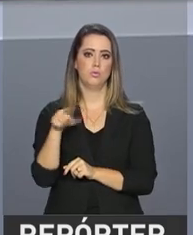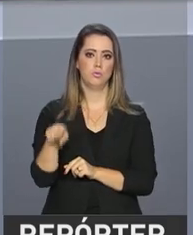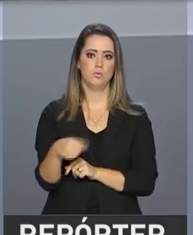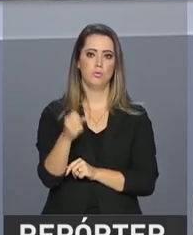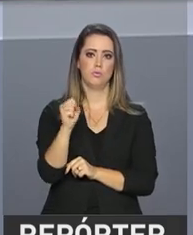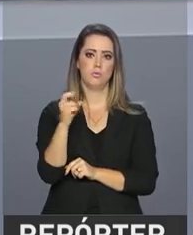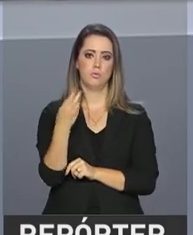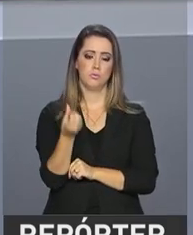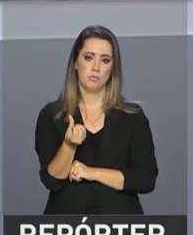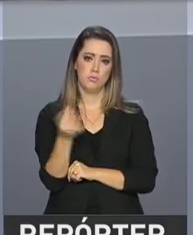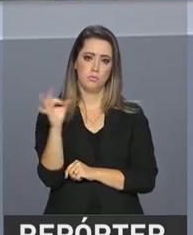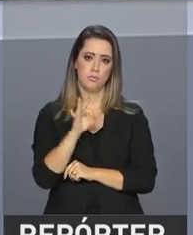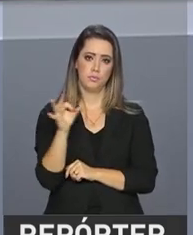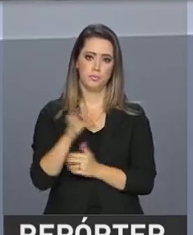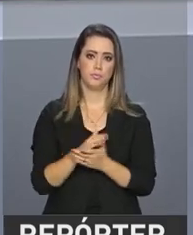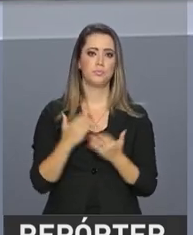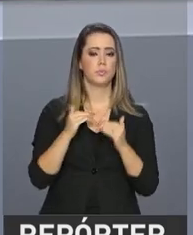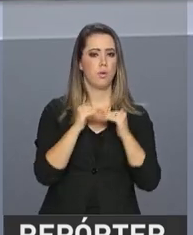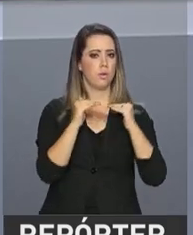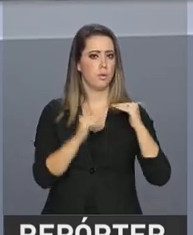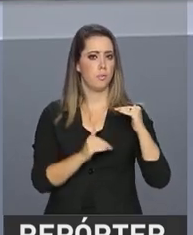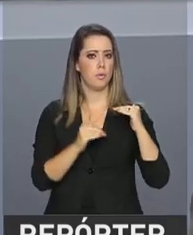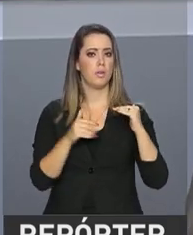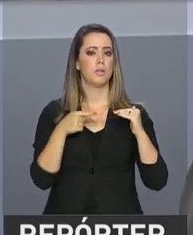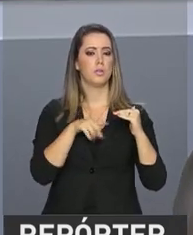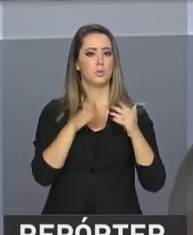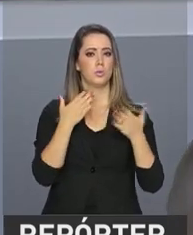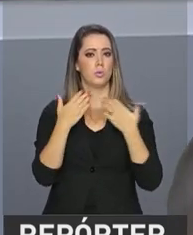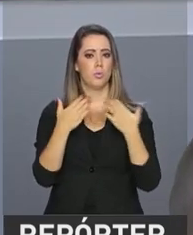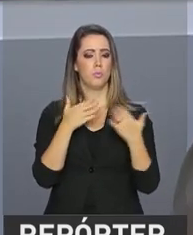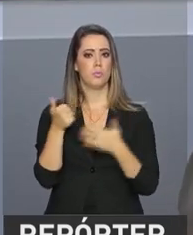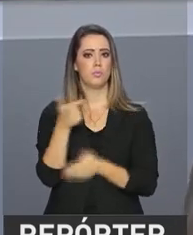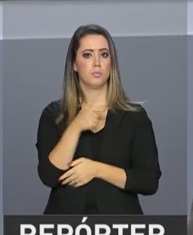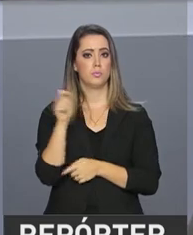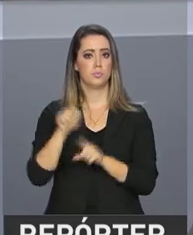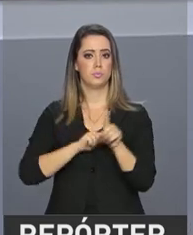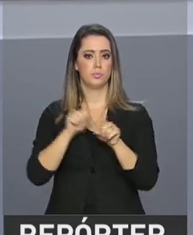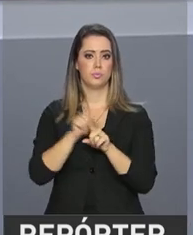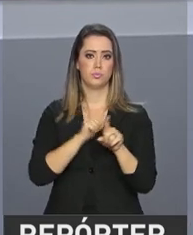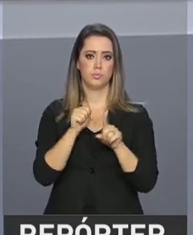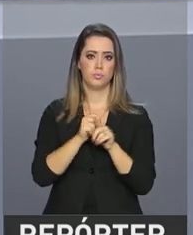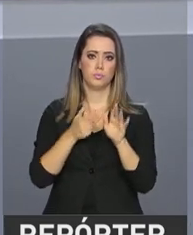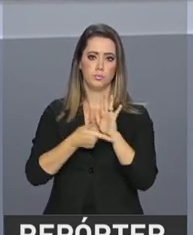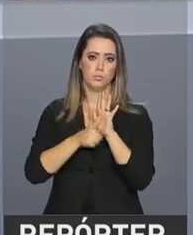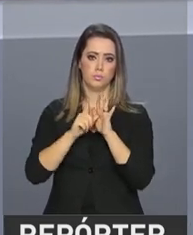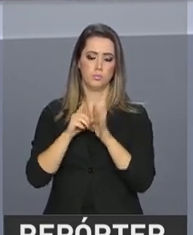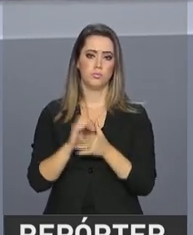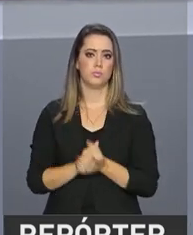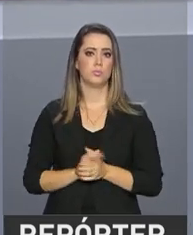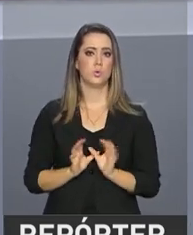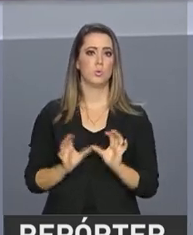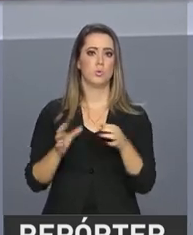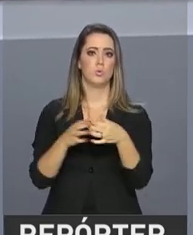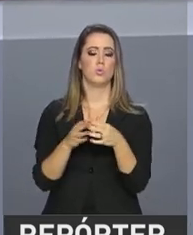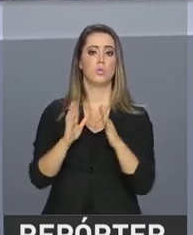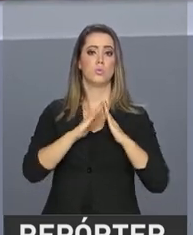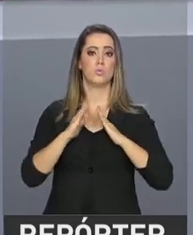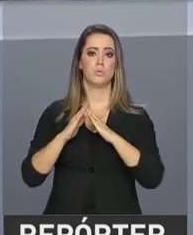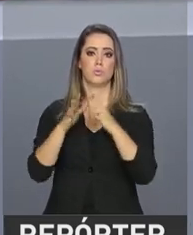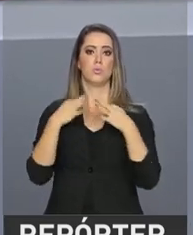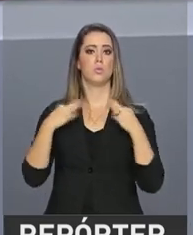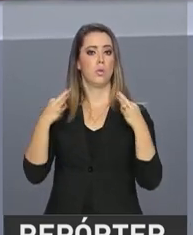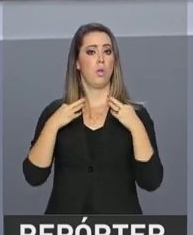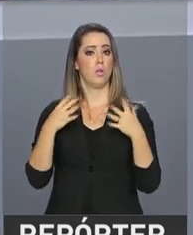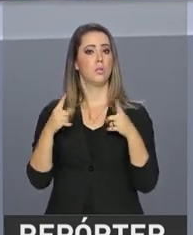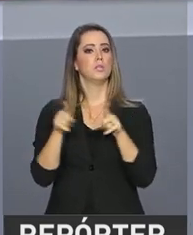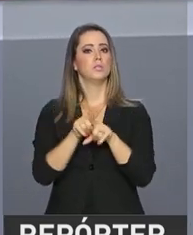2,86 por cento ficando abaixo do registrado nos 12 meses imediatamente anteriores os grupos de habitação e